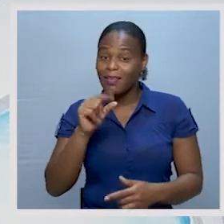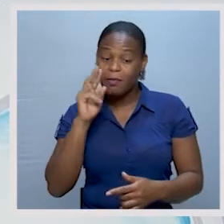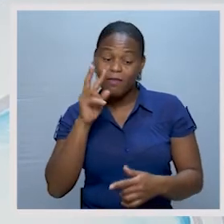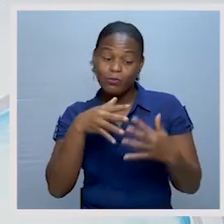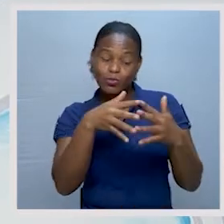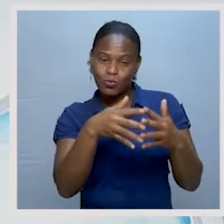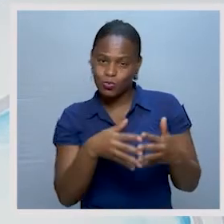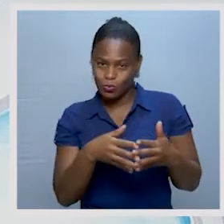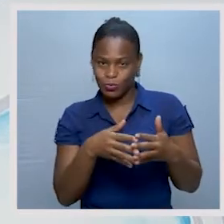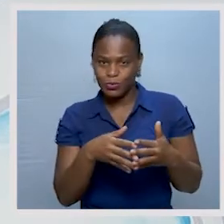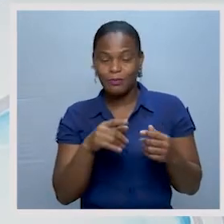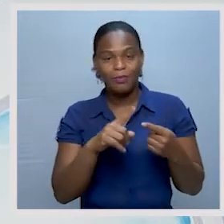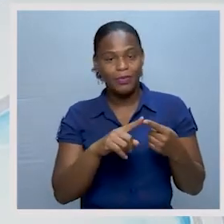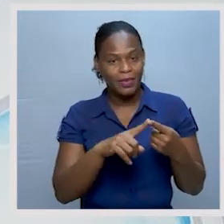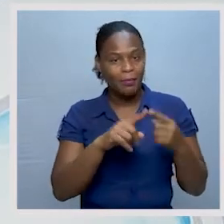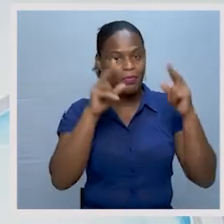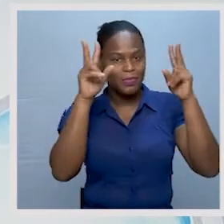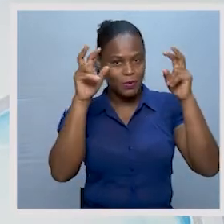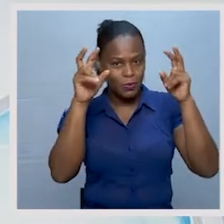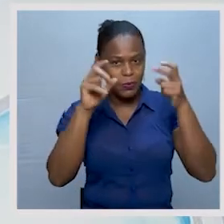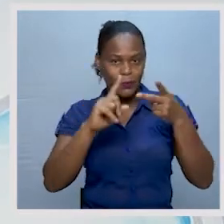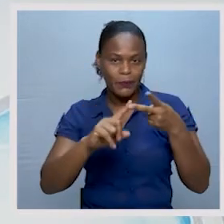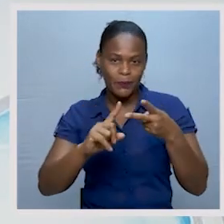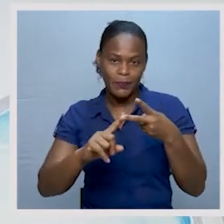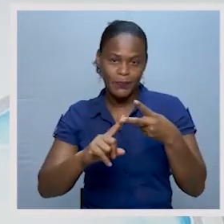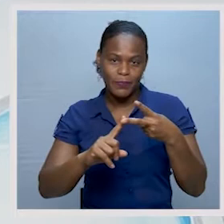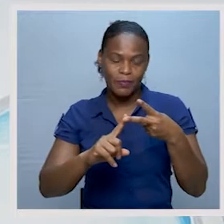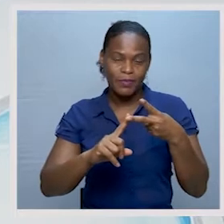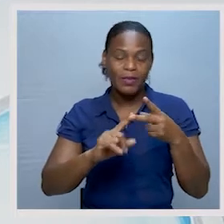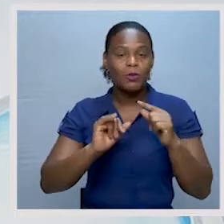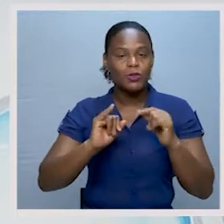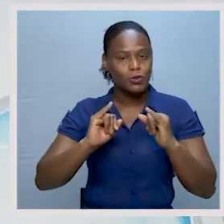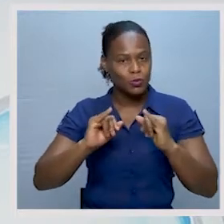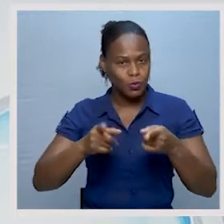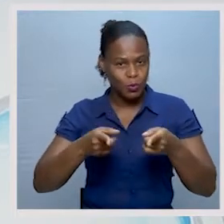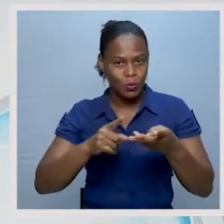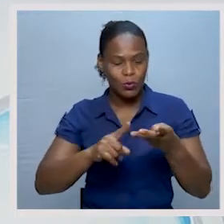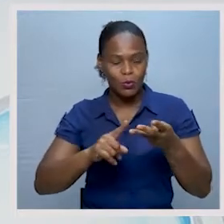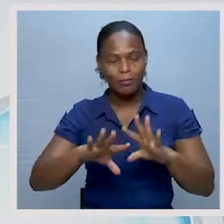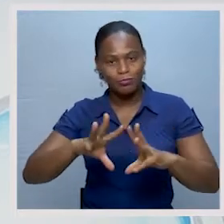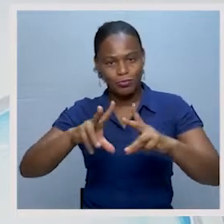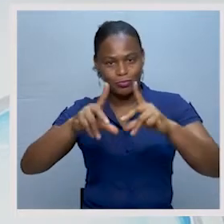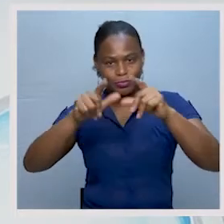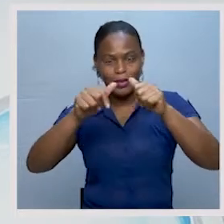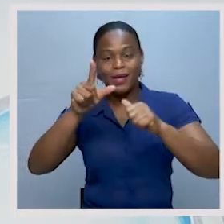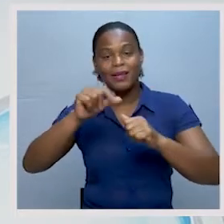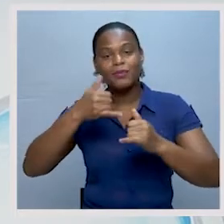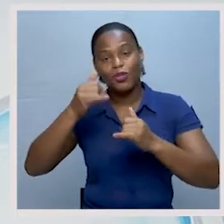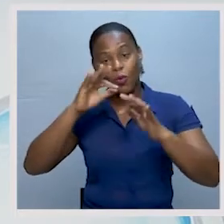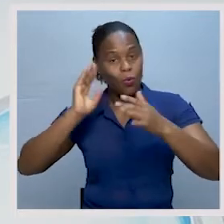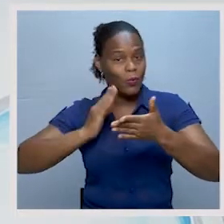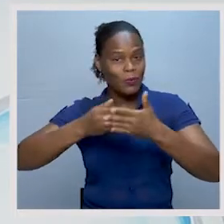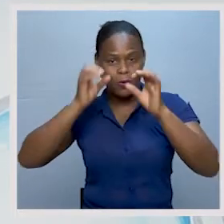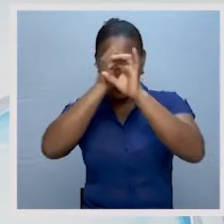a estrutura. Temos o título, a introdução, o desenvolvimento e